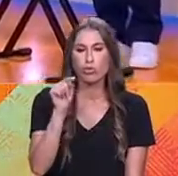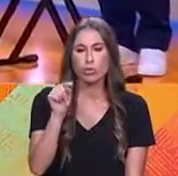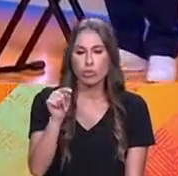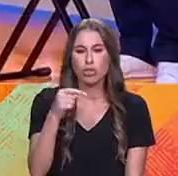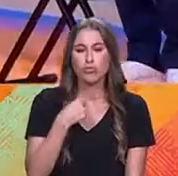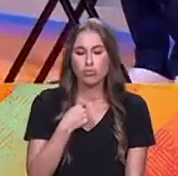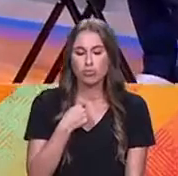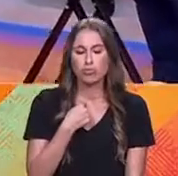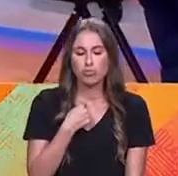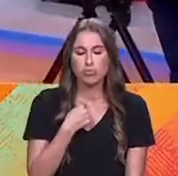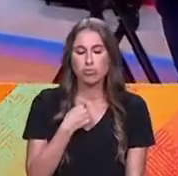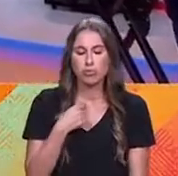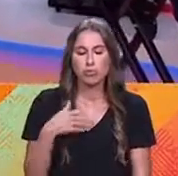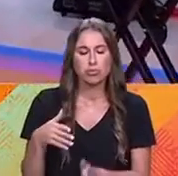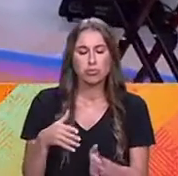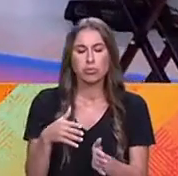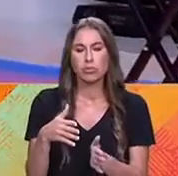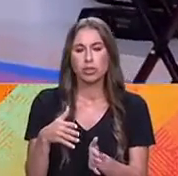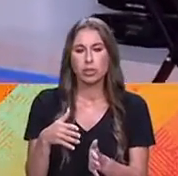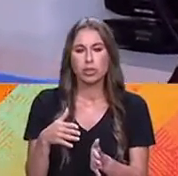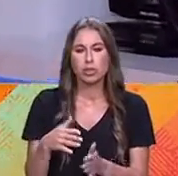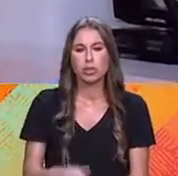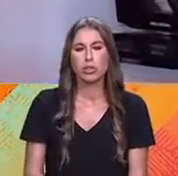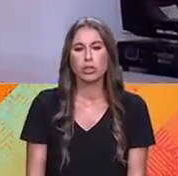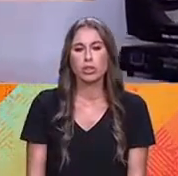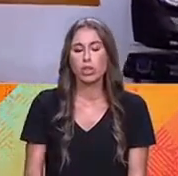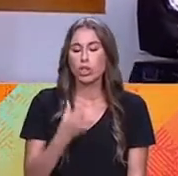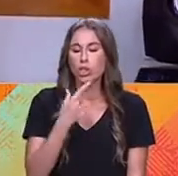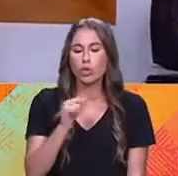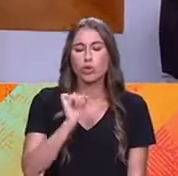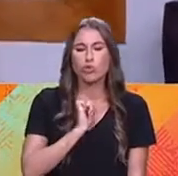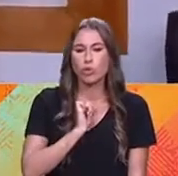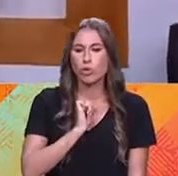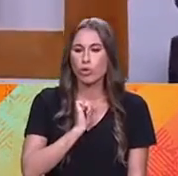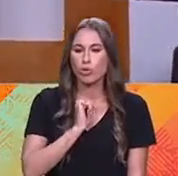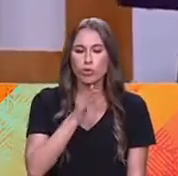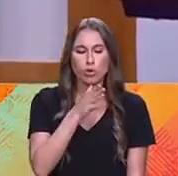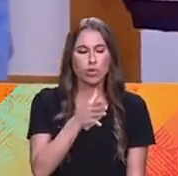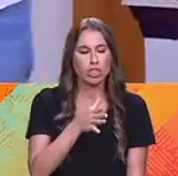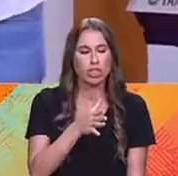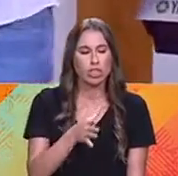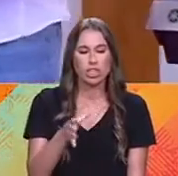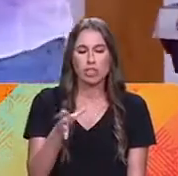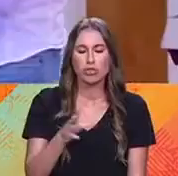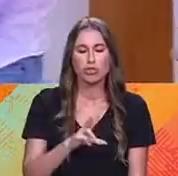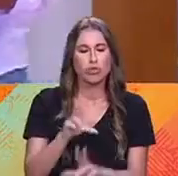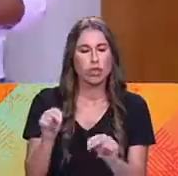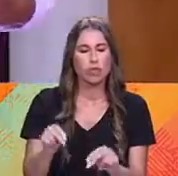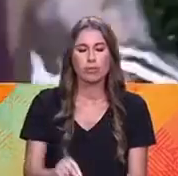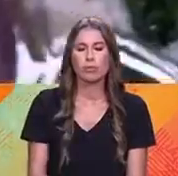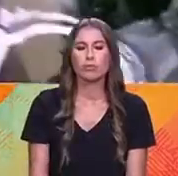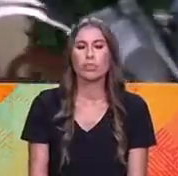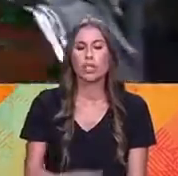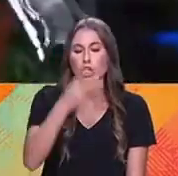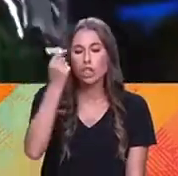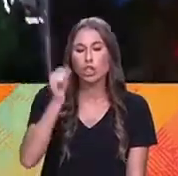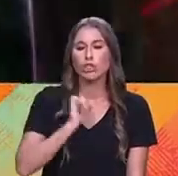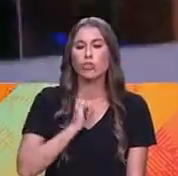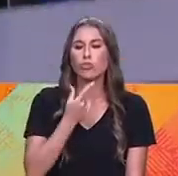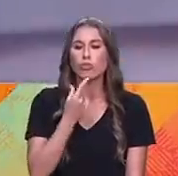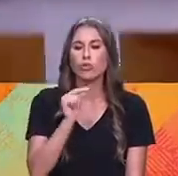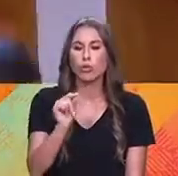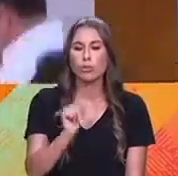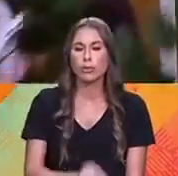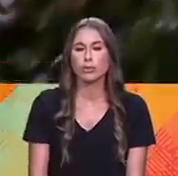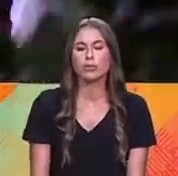eu, tudo morreu. E o meu nome nunca mais o diga. Esquece o meu nome, não sei se